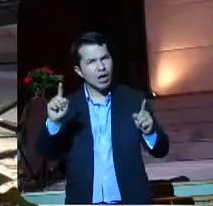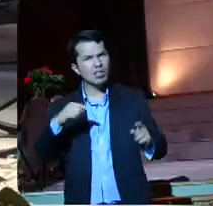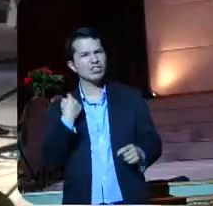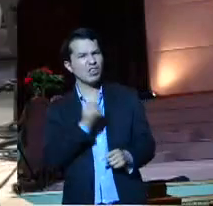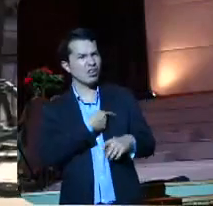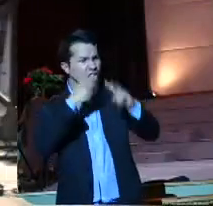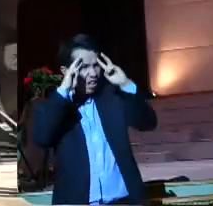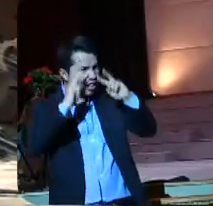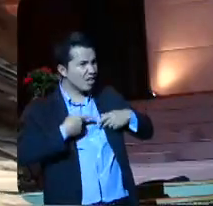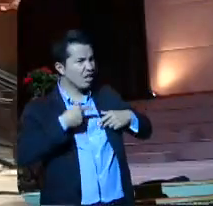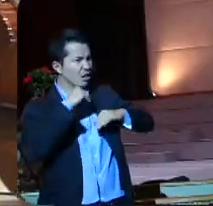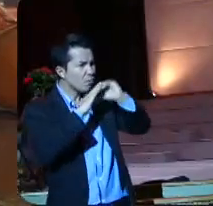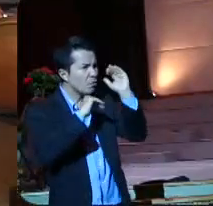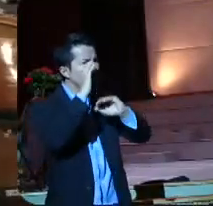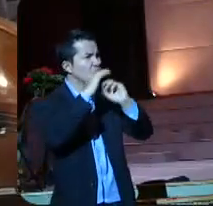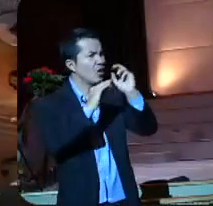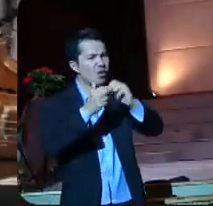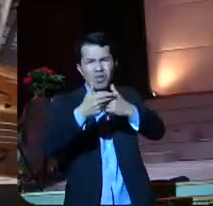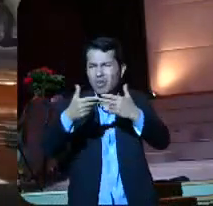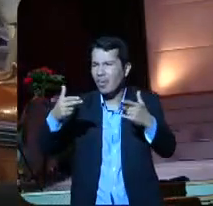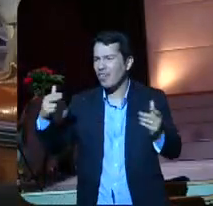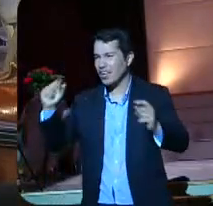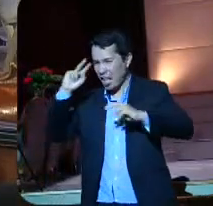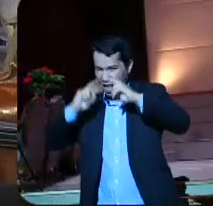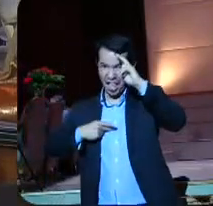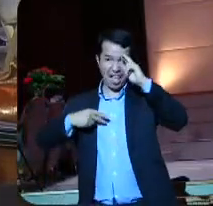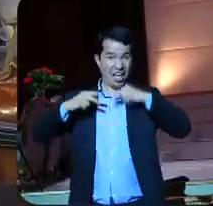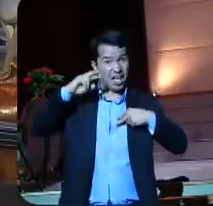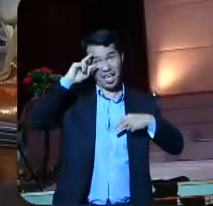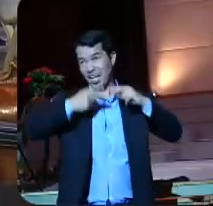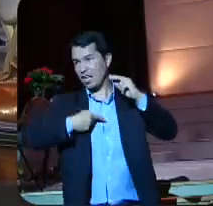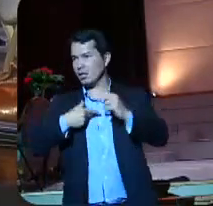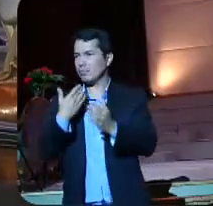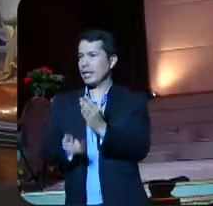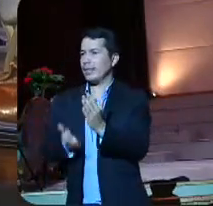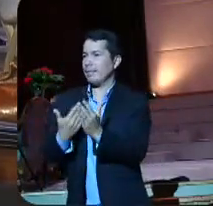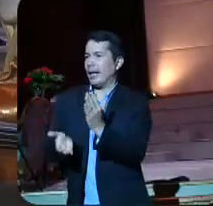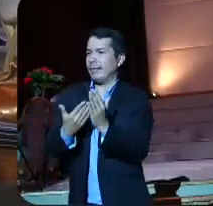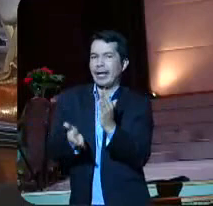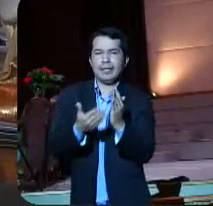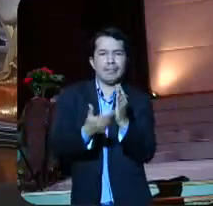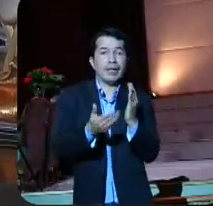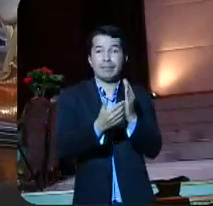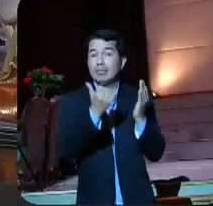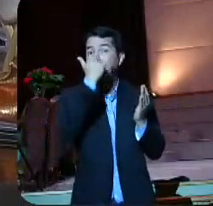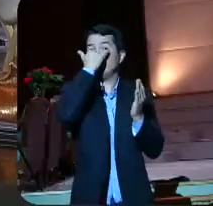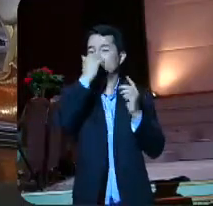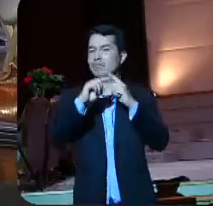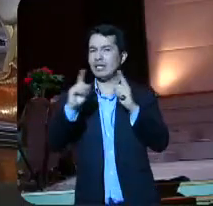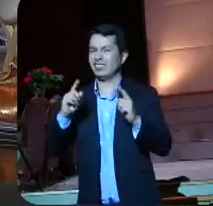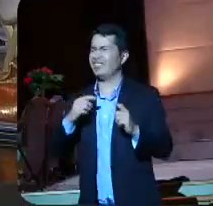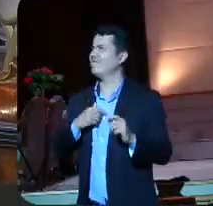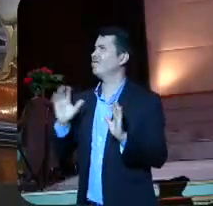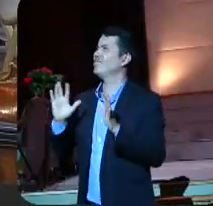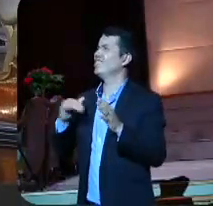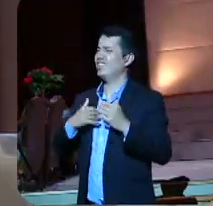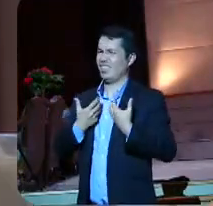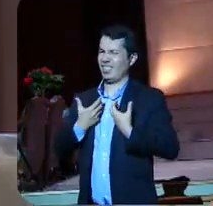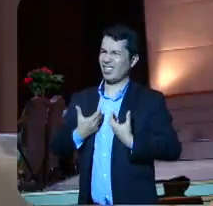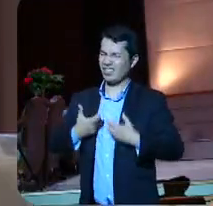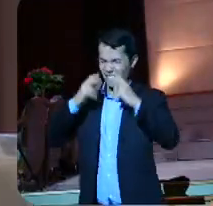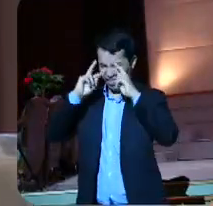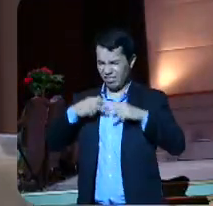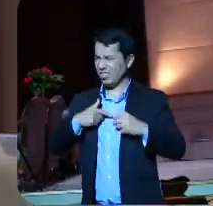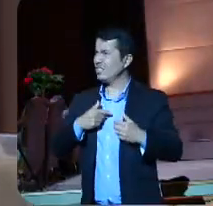vida inteira. Agora, do jeito de Jesus é a grande transformação na nossa vida. E como eu